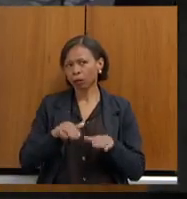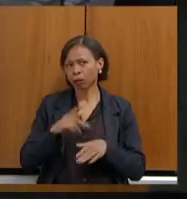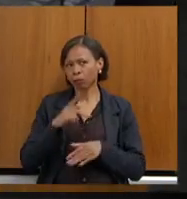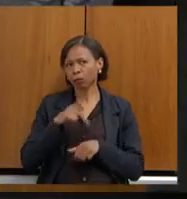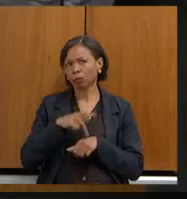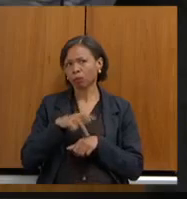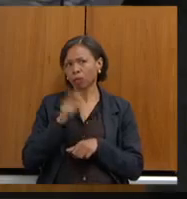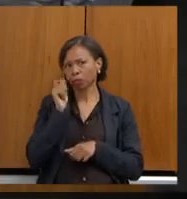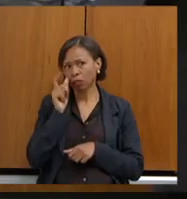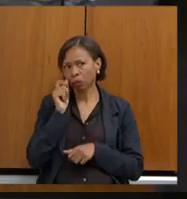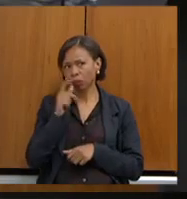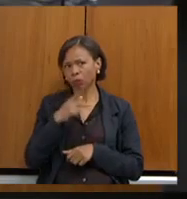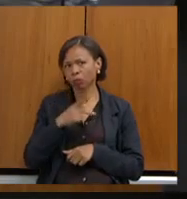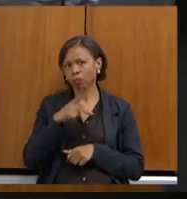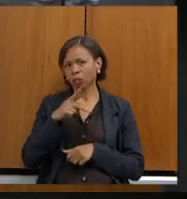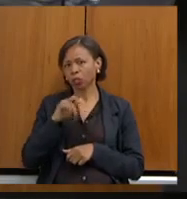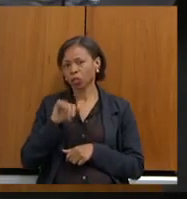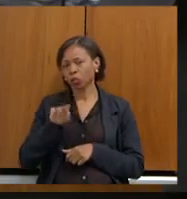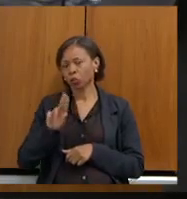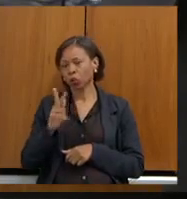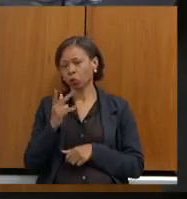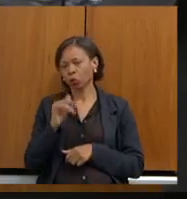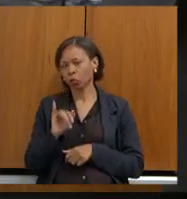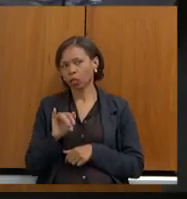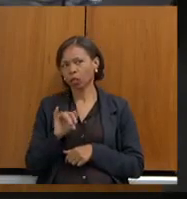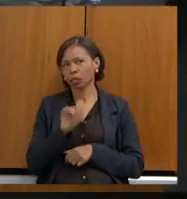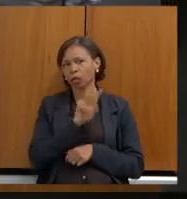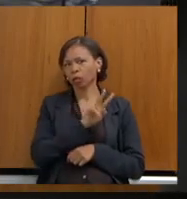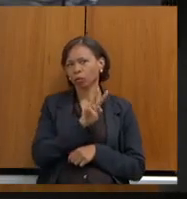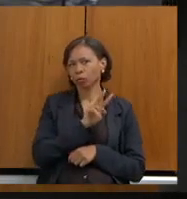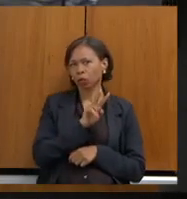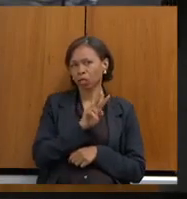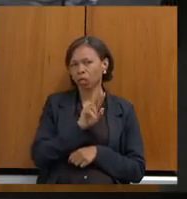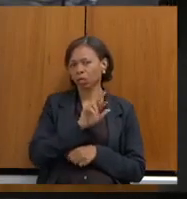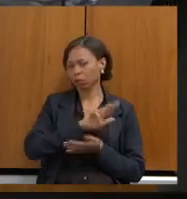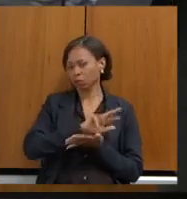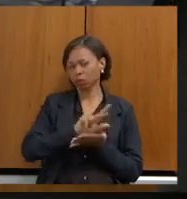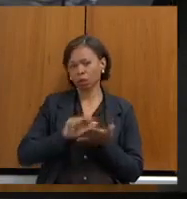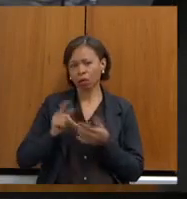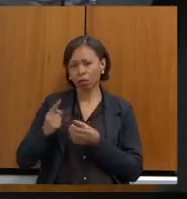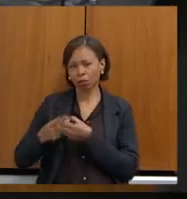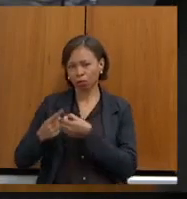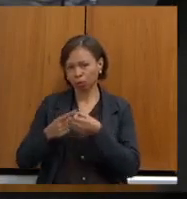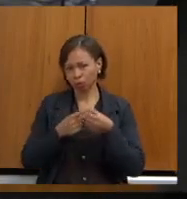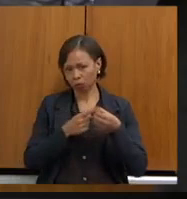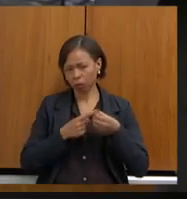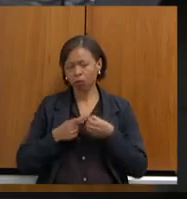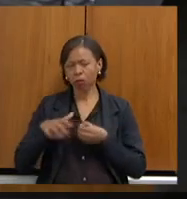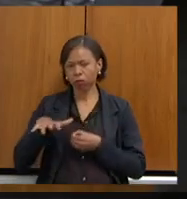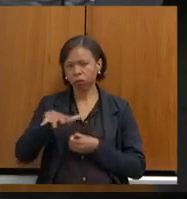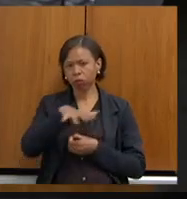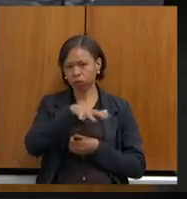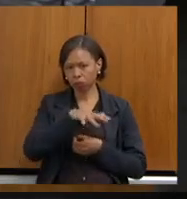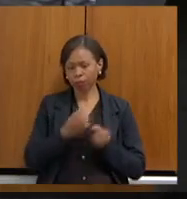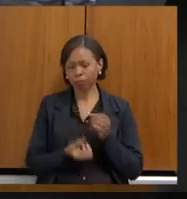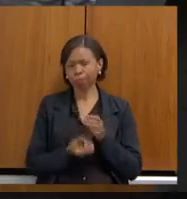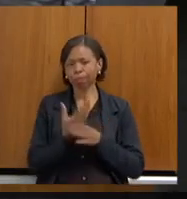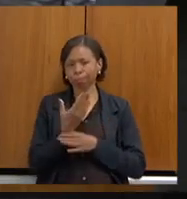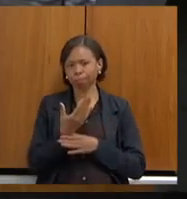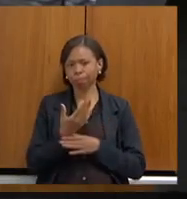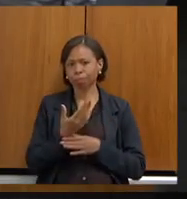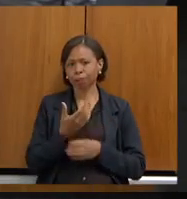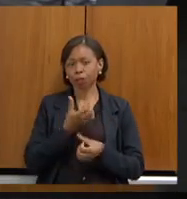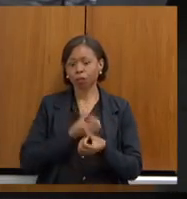Teófilo Otoni Três Corações Vespasiano todo foram implantadas nesse primeiro